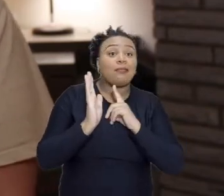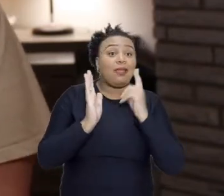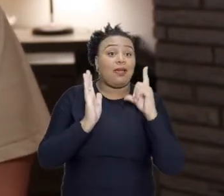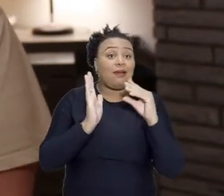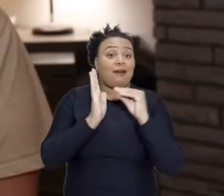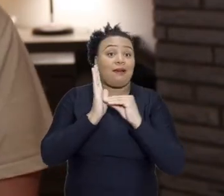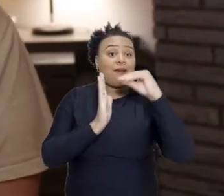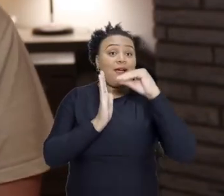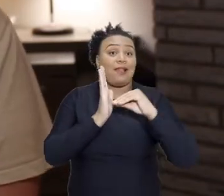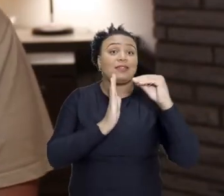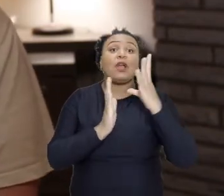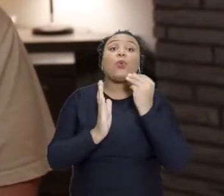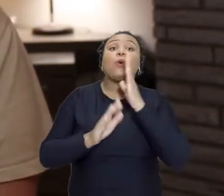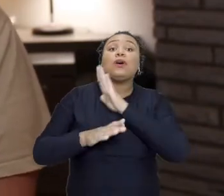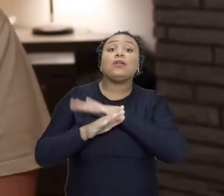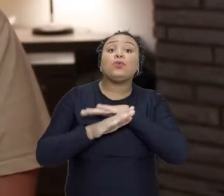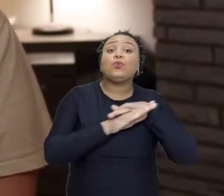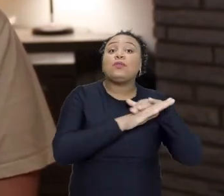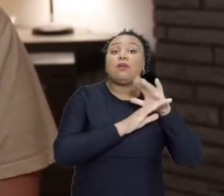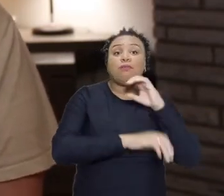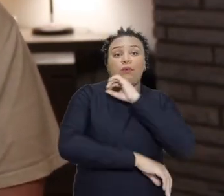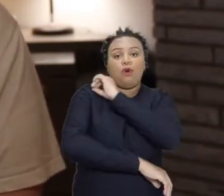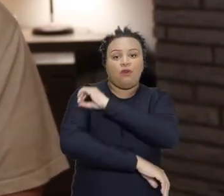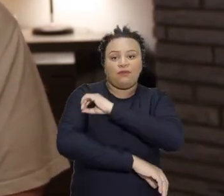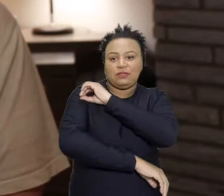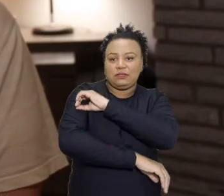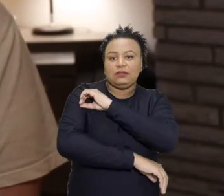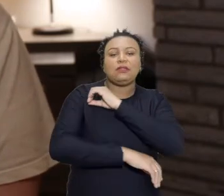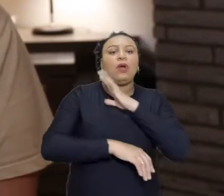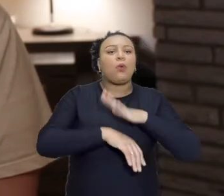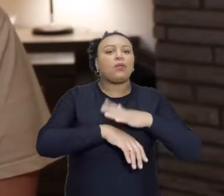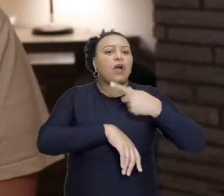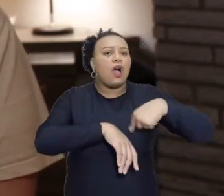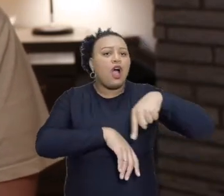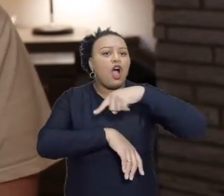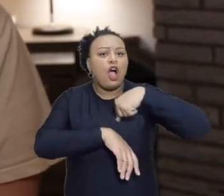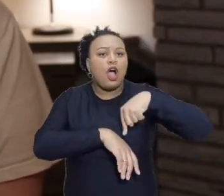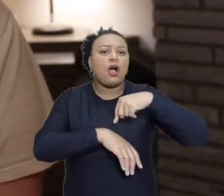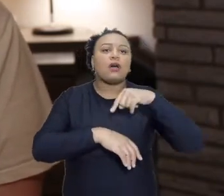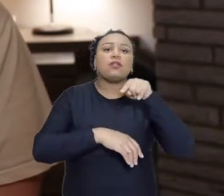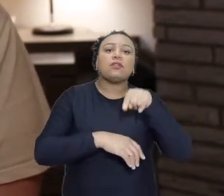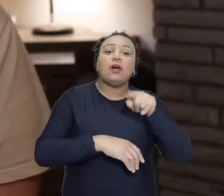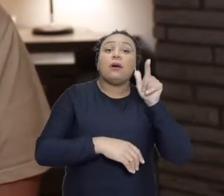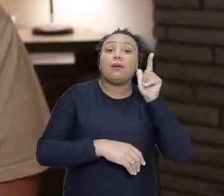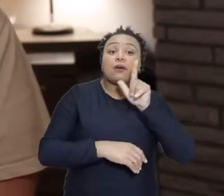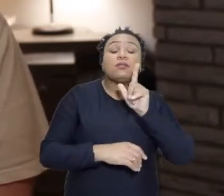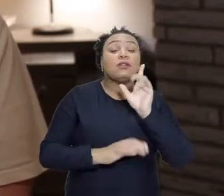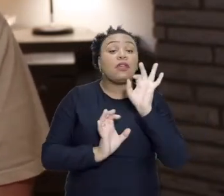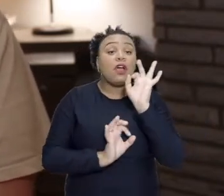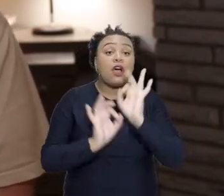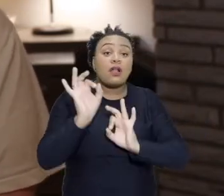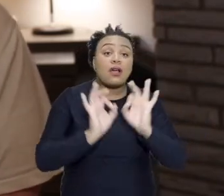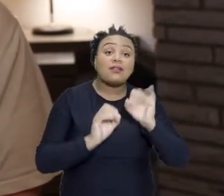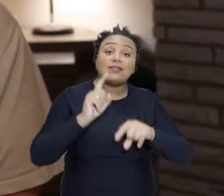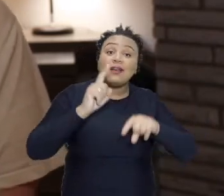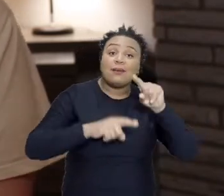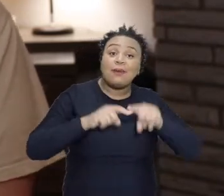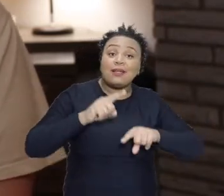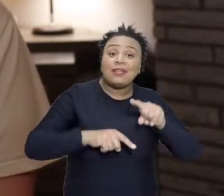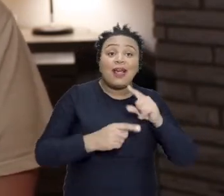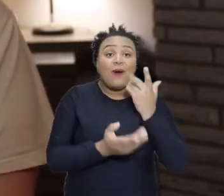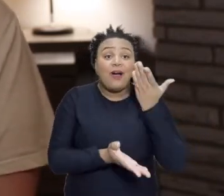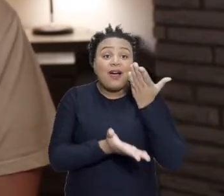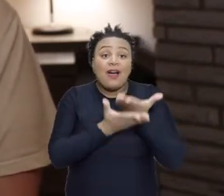quanto tempo vai ser sua oficina, de quantas horas, para você já organizar o seu material de aula.